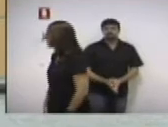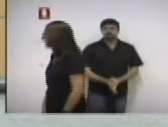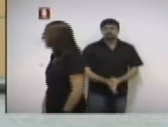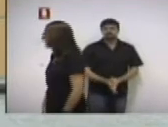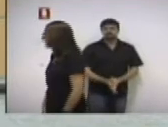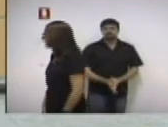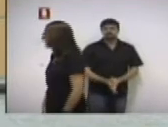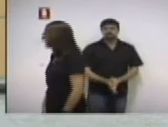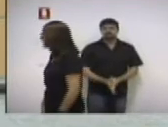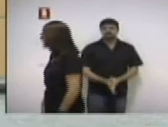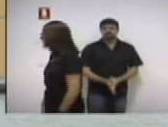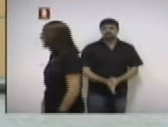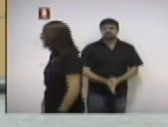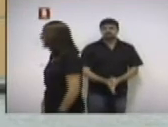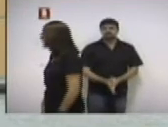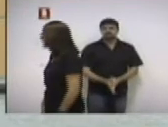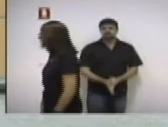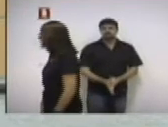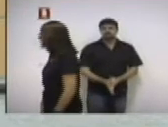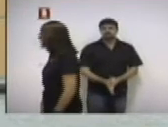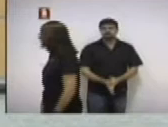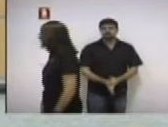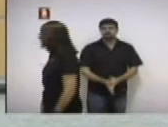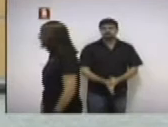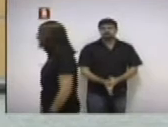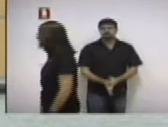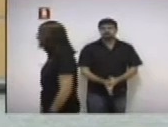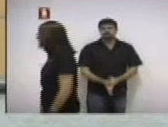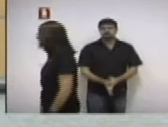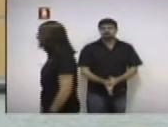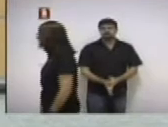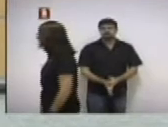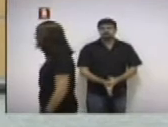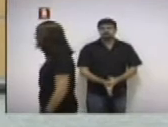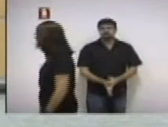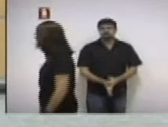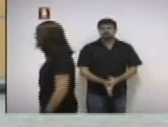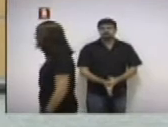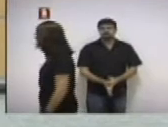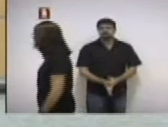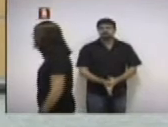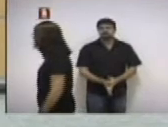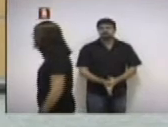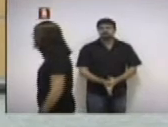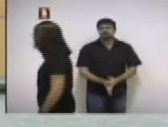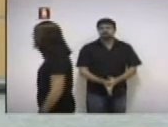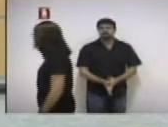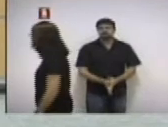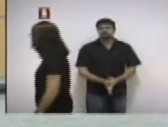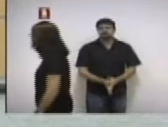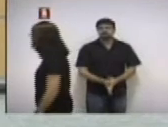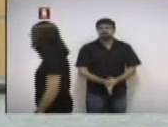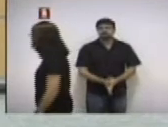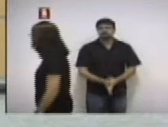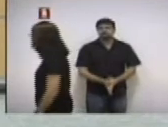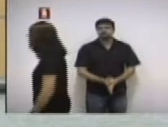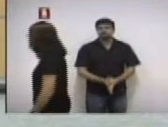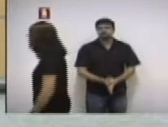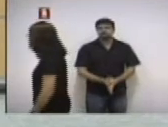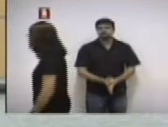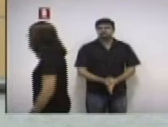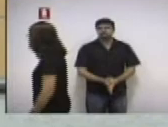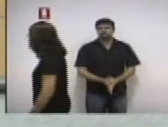eu não pedi primeiro Mas pelo cavalheirismo Muito obrigado boa noite presidente' boa noite